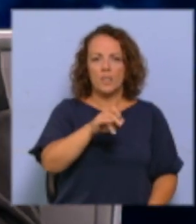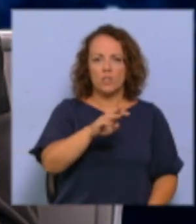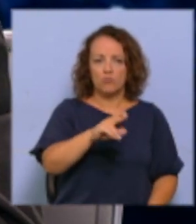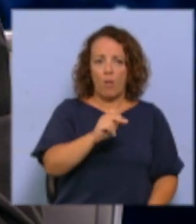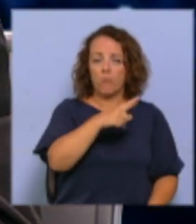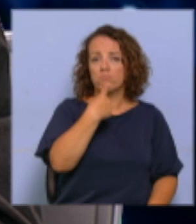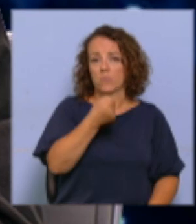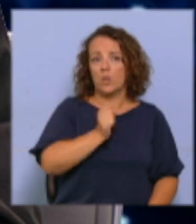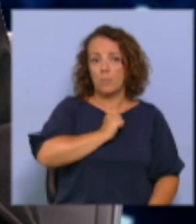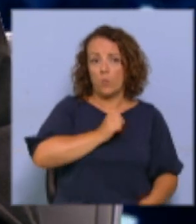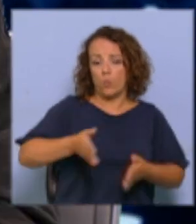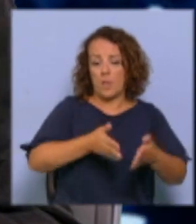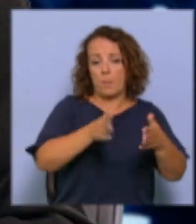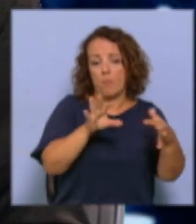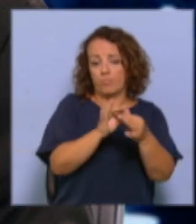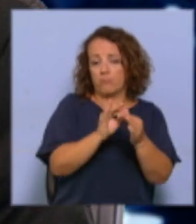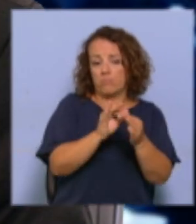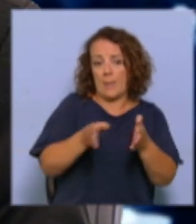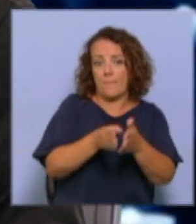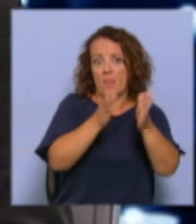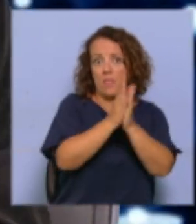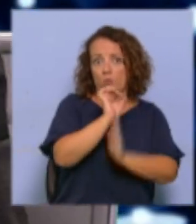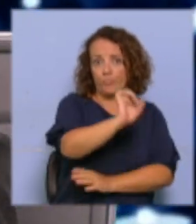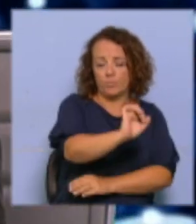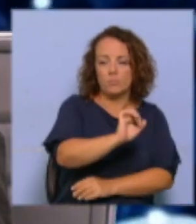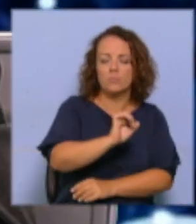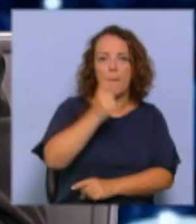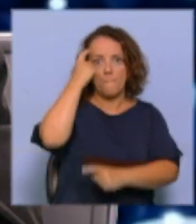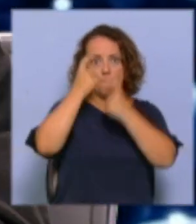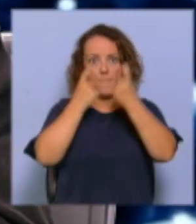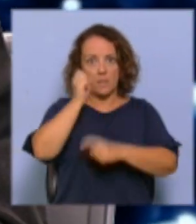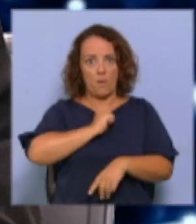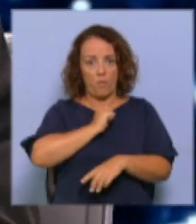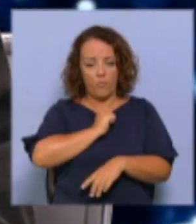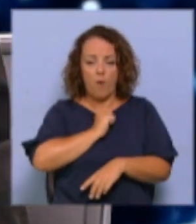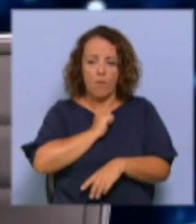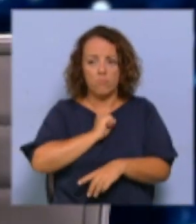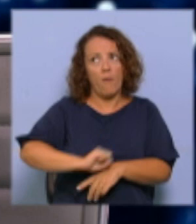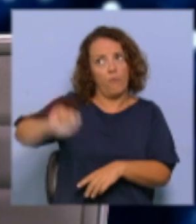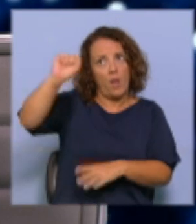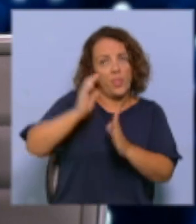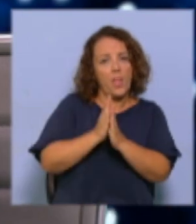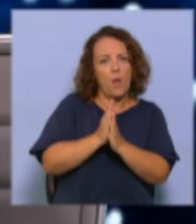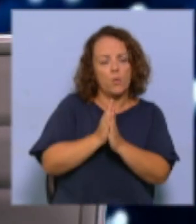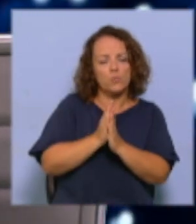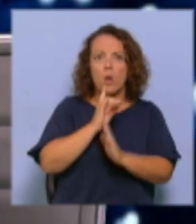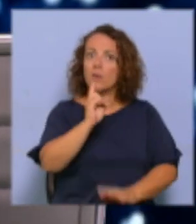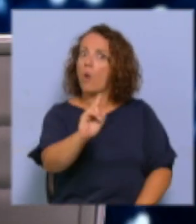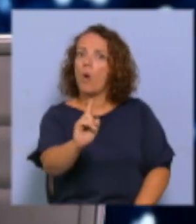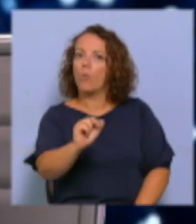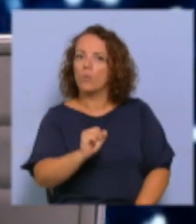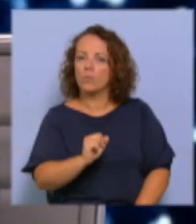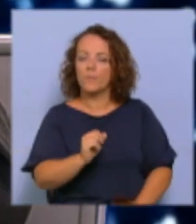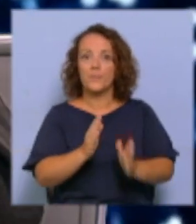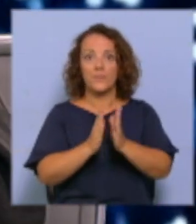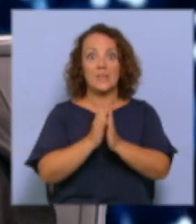Deus. E os meus pensamentos são os de Deus. Não. Deus tem algo